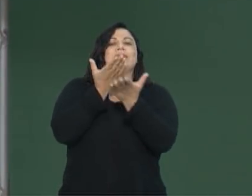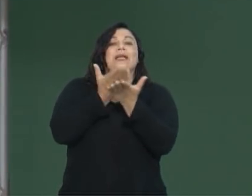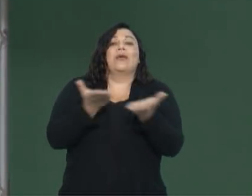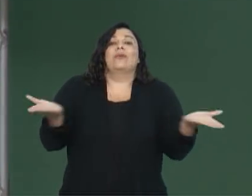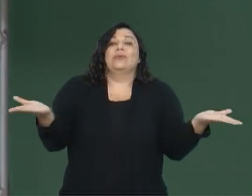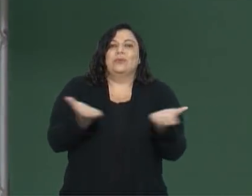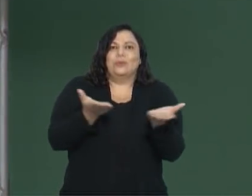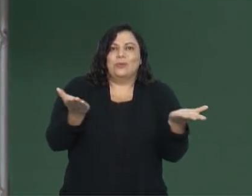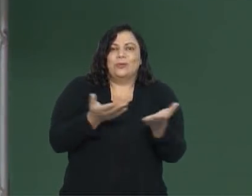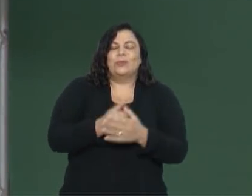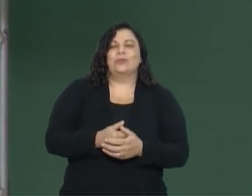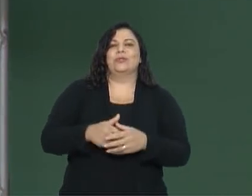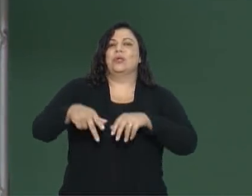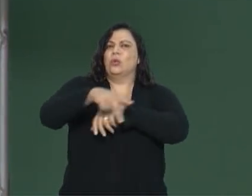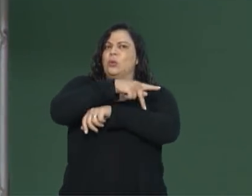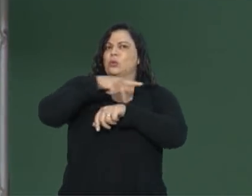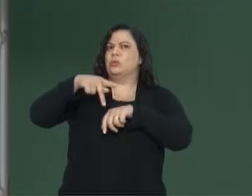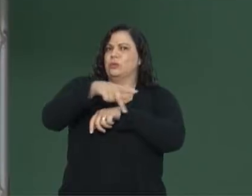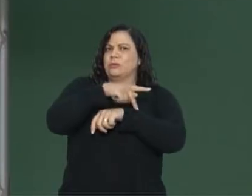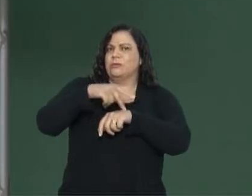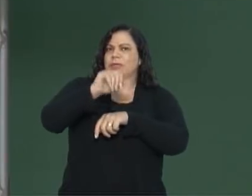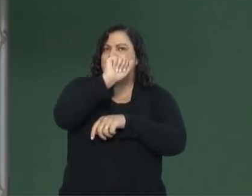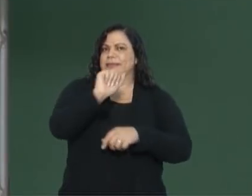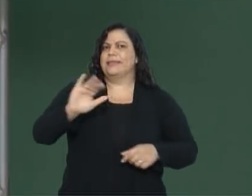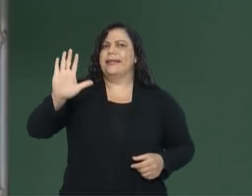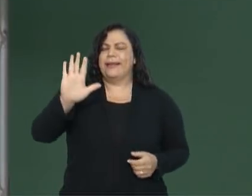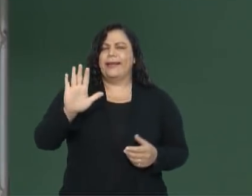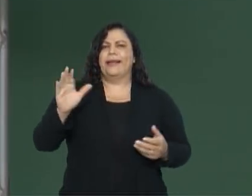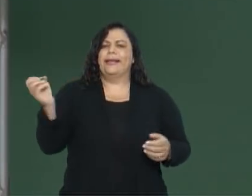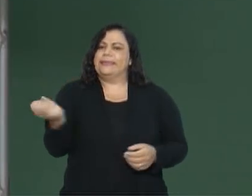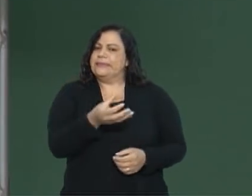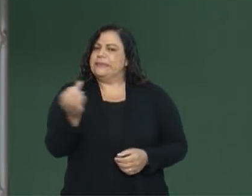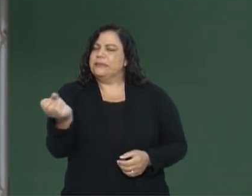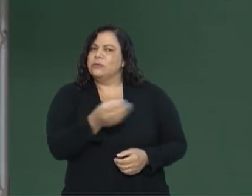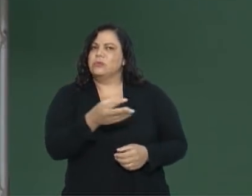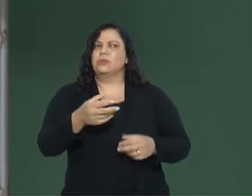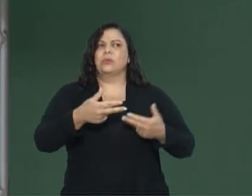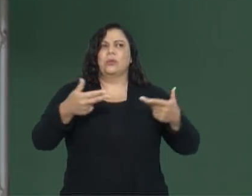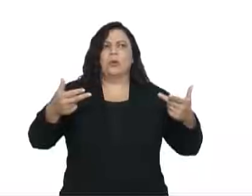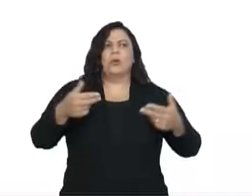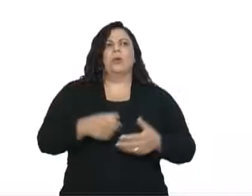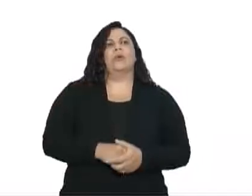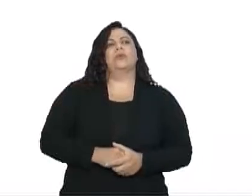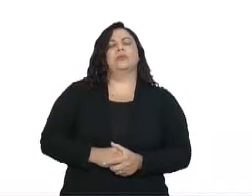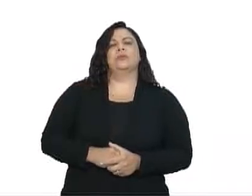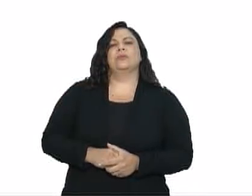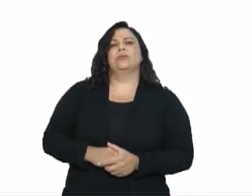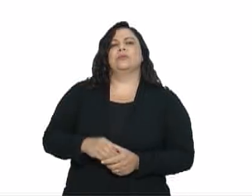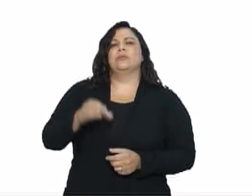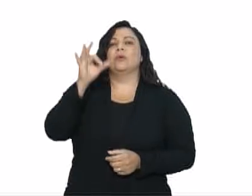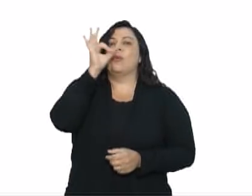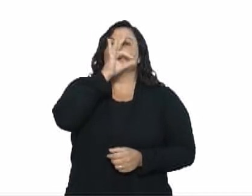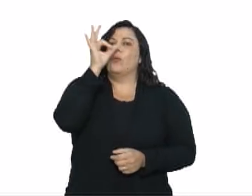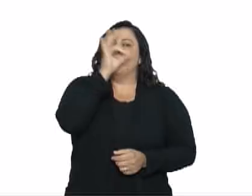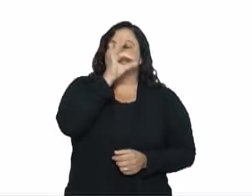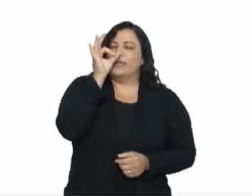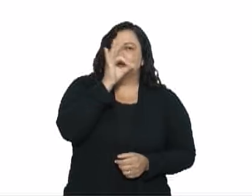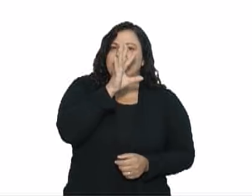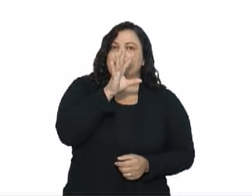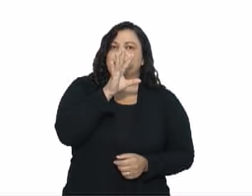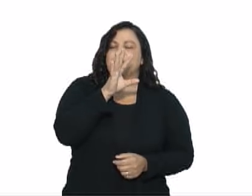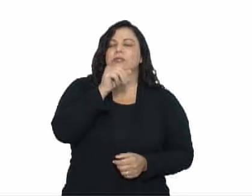Os tigres asiáticos, os novos tigres asiáticos, o em verde os tigres asiáticos, o amarelo os